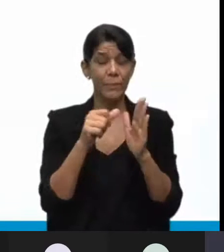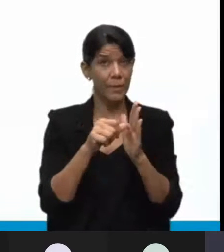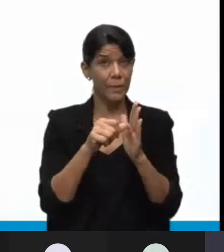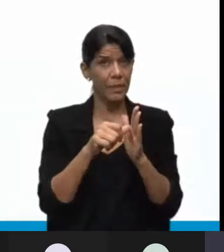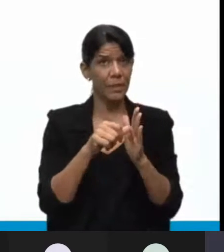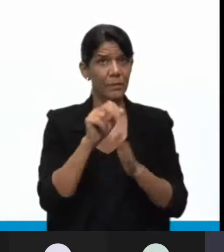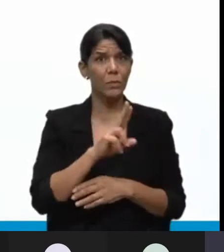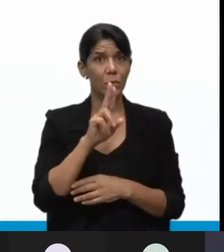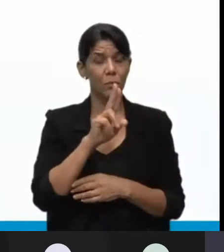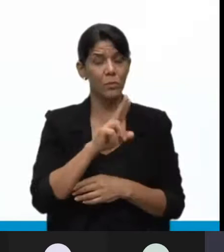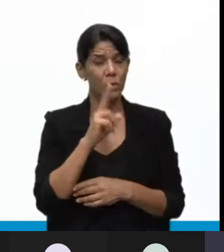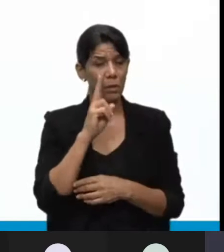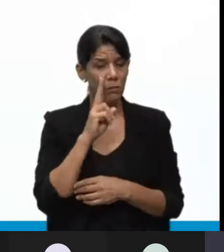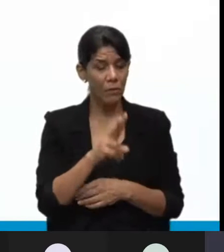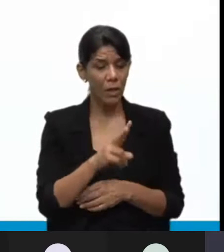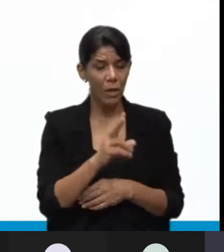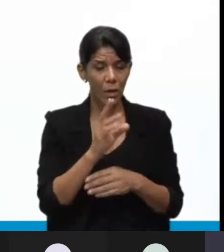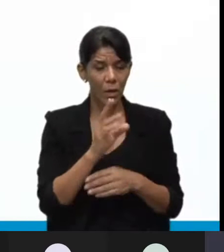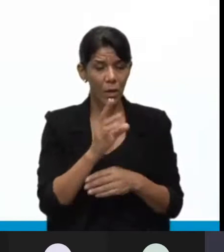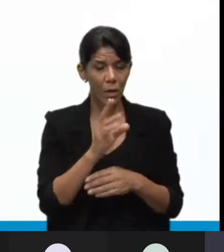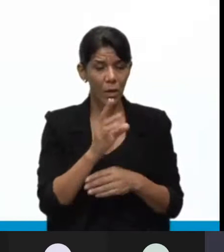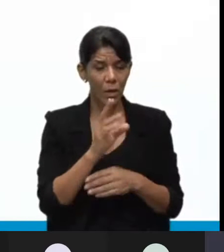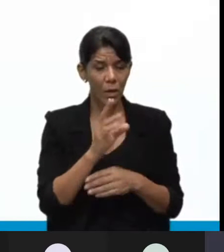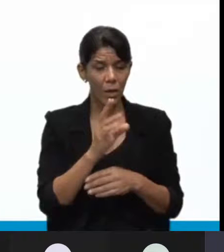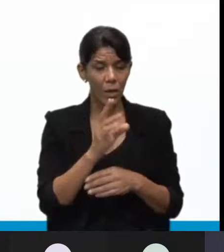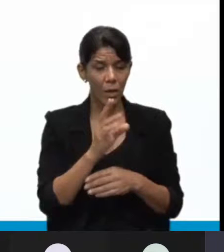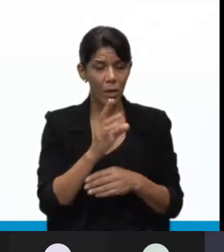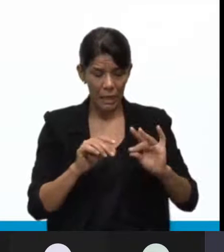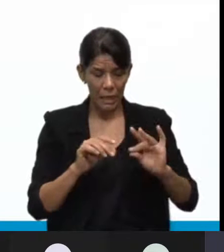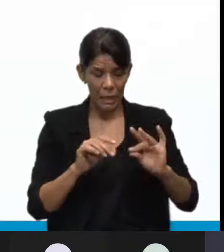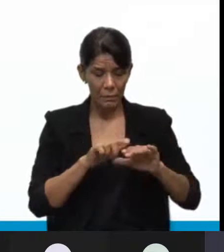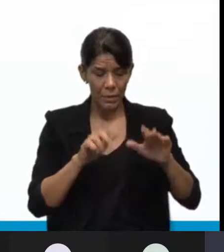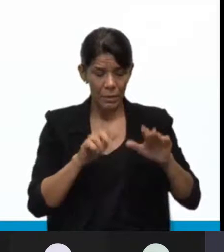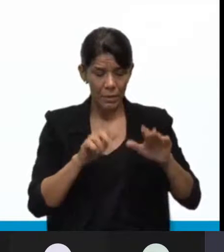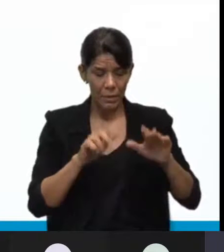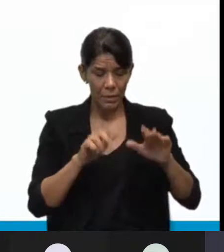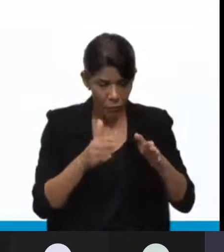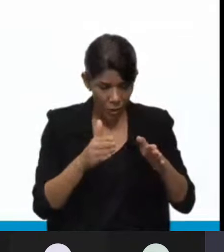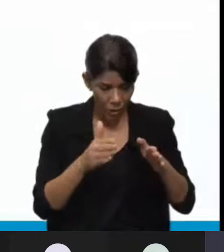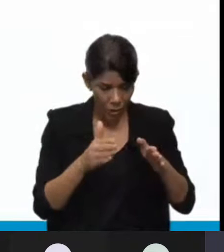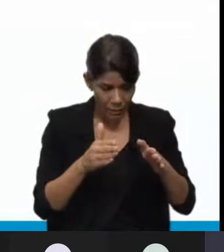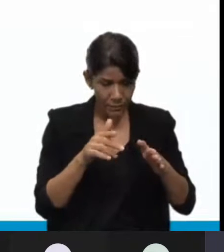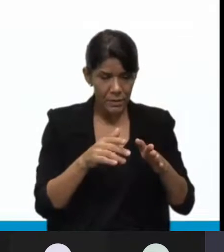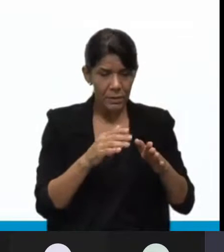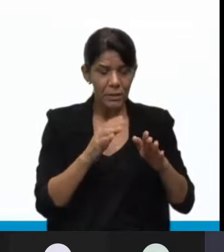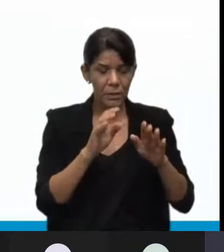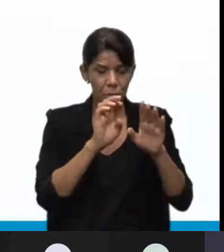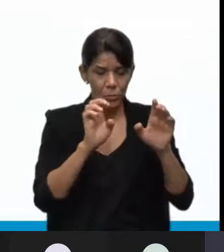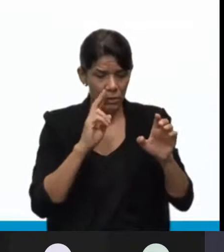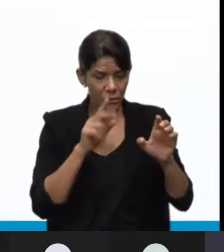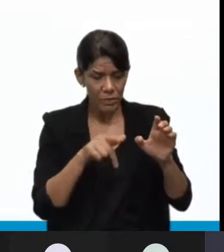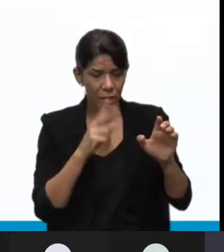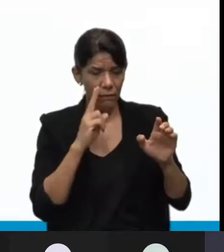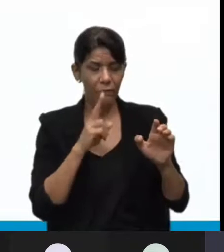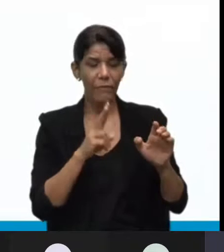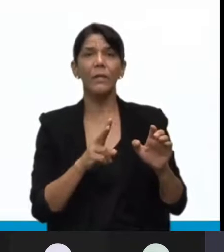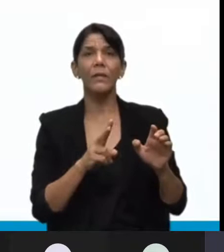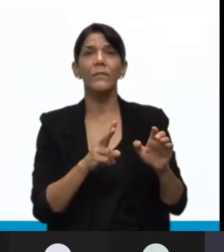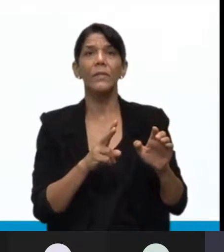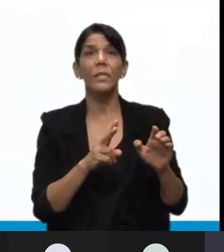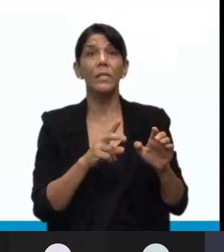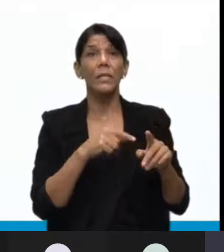primeira objetiva a ser utilizada, então nós vamos colocar a nossa lâmina, vamos focar as nossas estruturas de interesse aí no